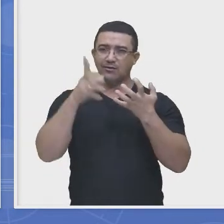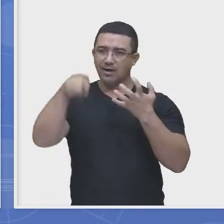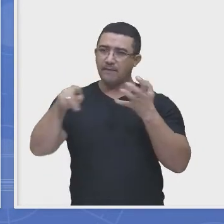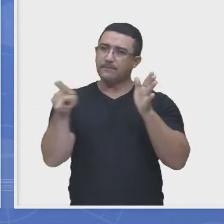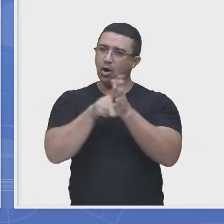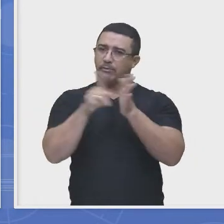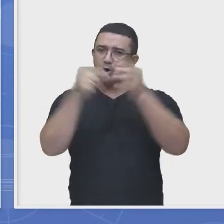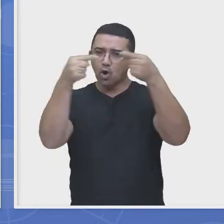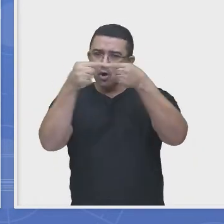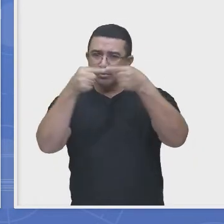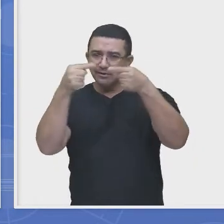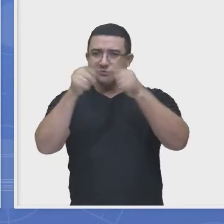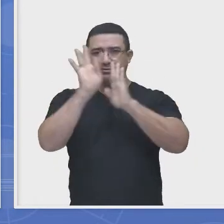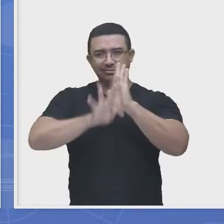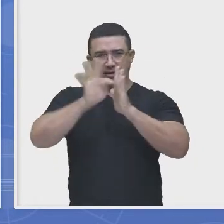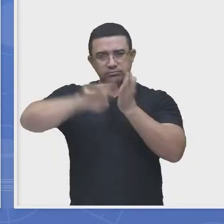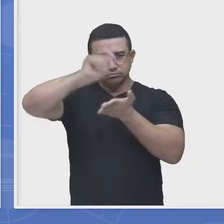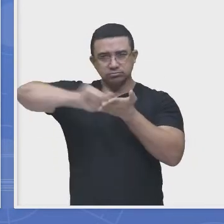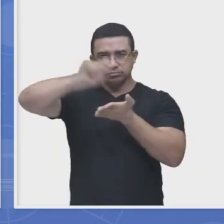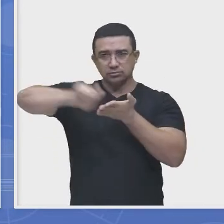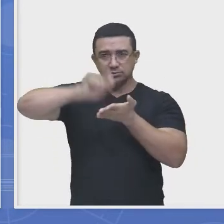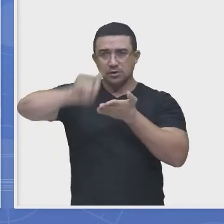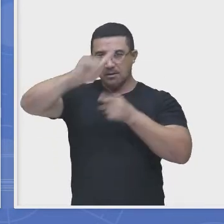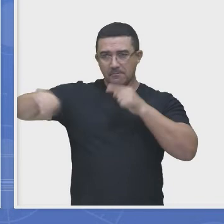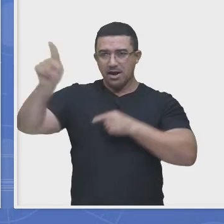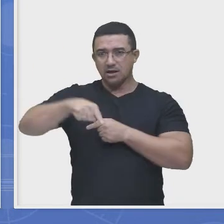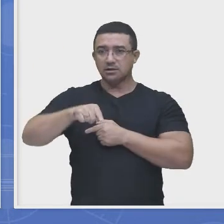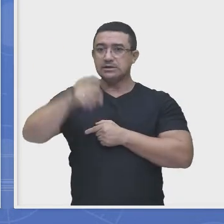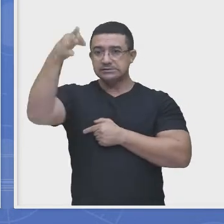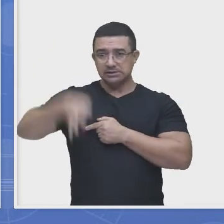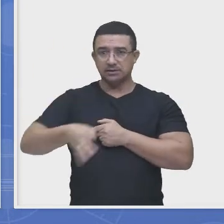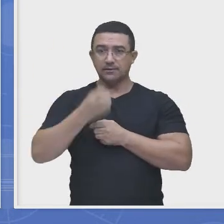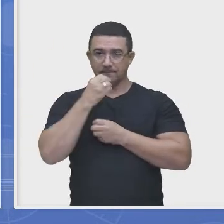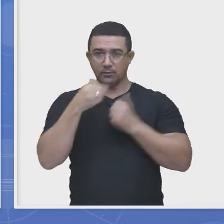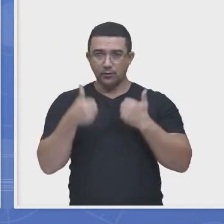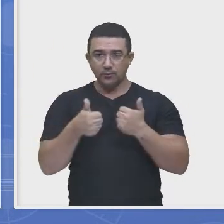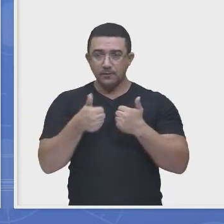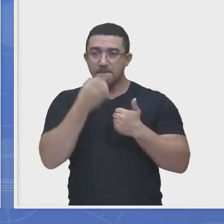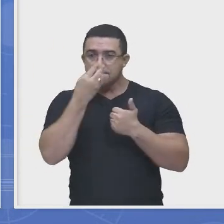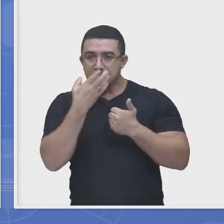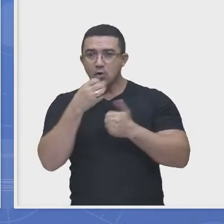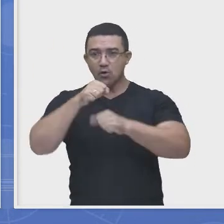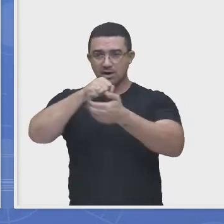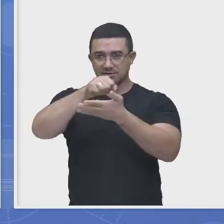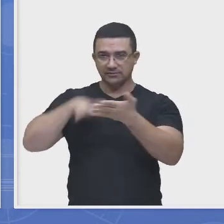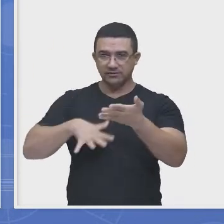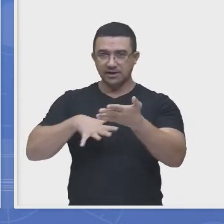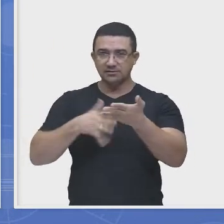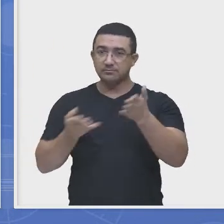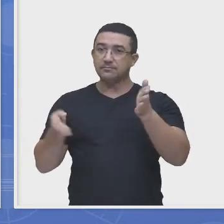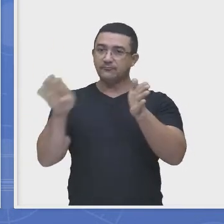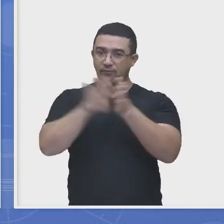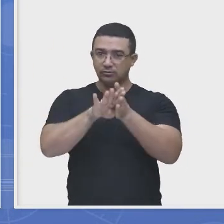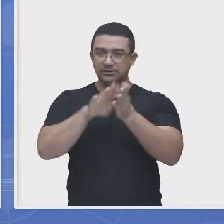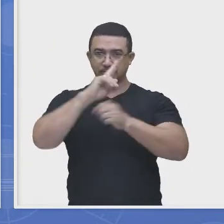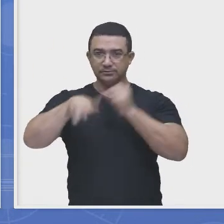texto dissertativo. Apenas uma é a correta aí também. Tá bom, gente? Bom exercício a todos e até daqui a pouco.